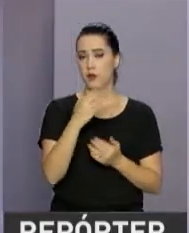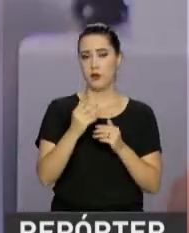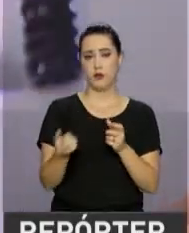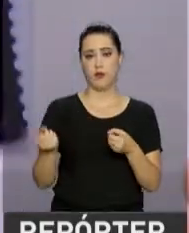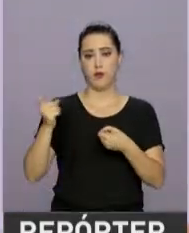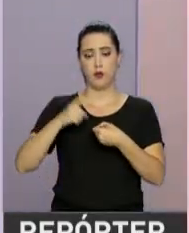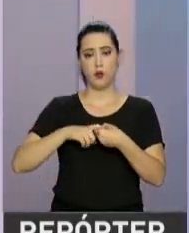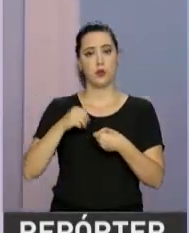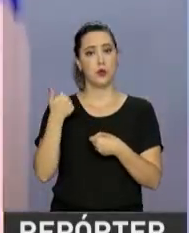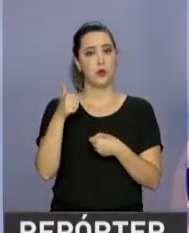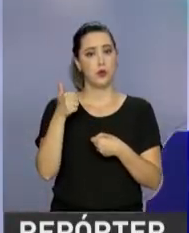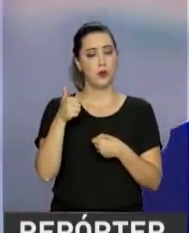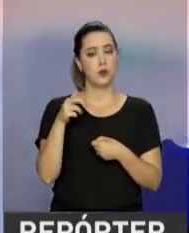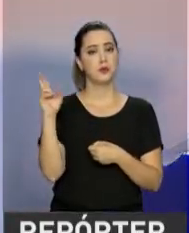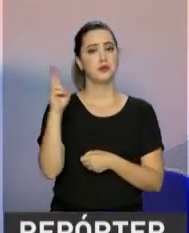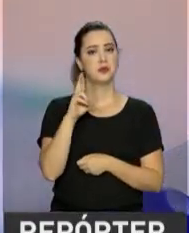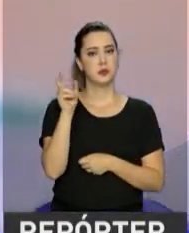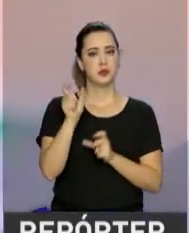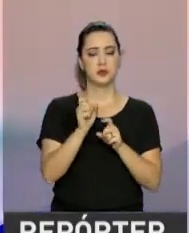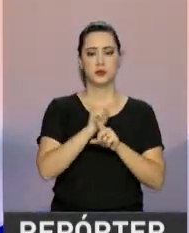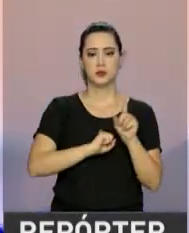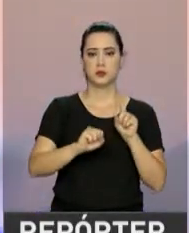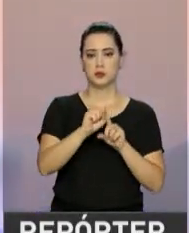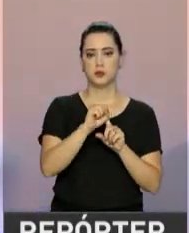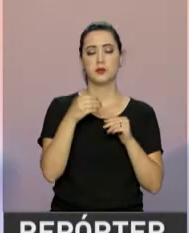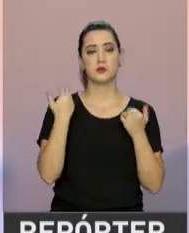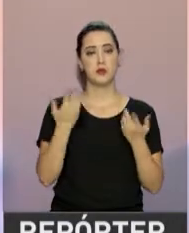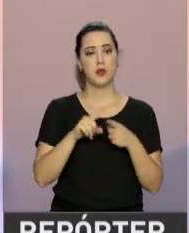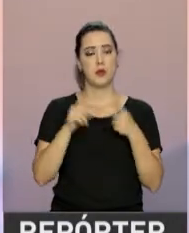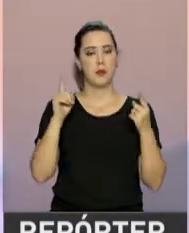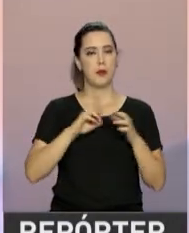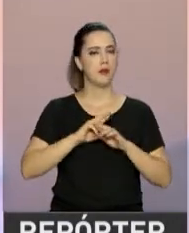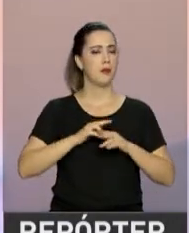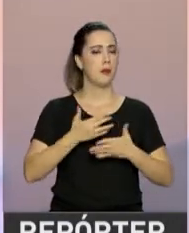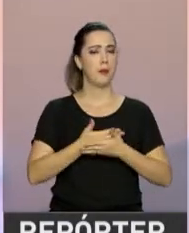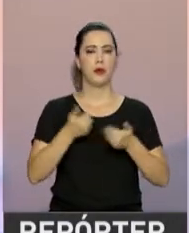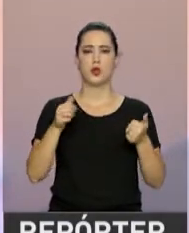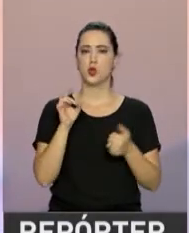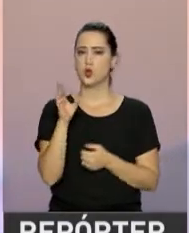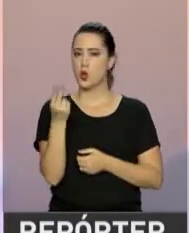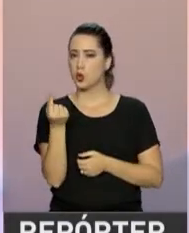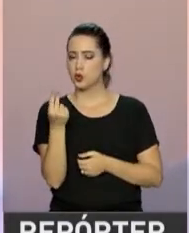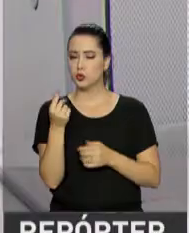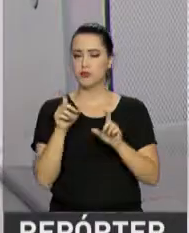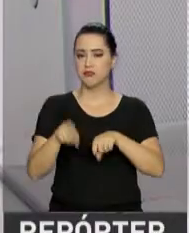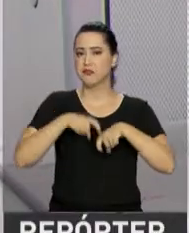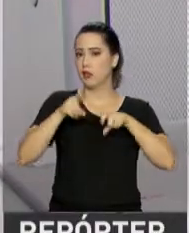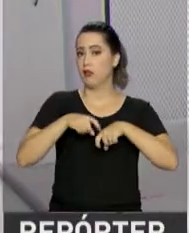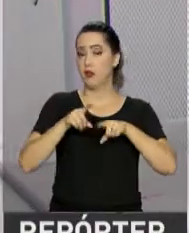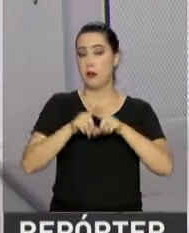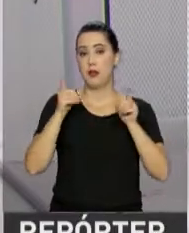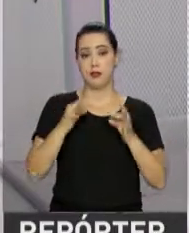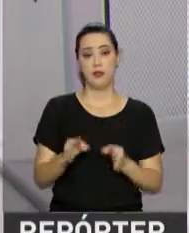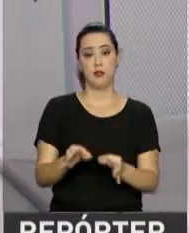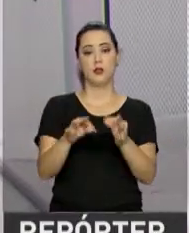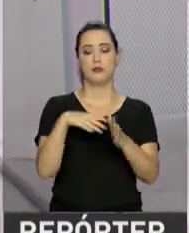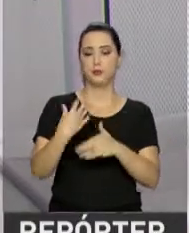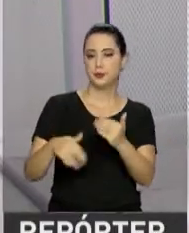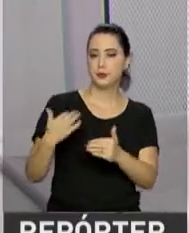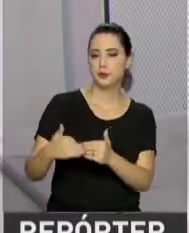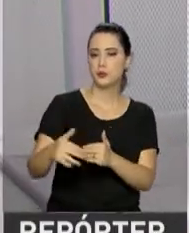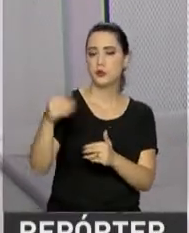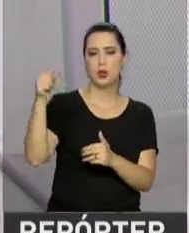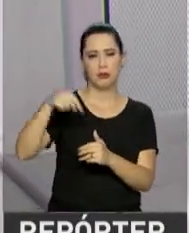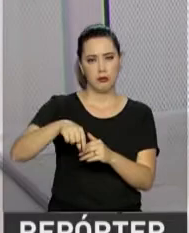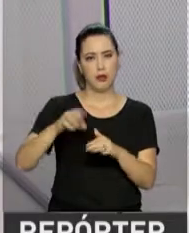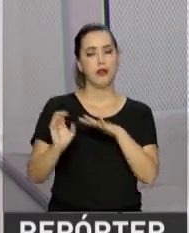devolvidos 11 reais para a sociedade mas os benefícios não ficam só no meio rural as tecnologias desenvolvidas pela